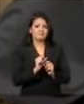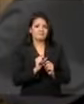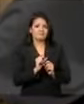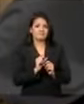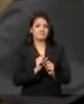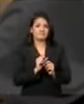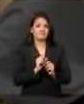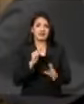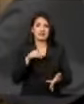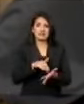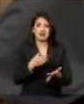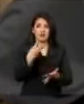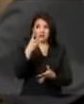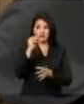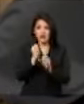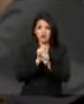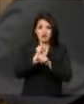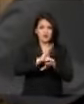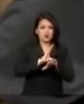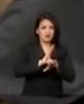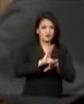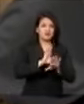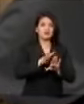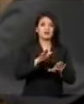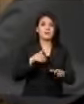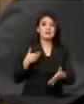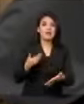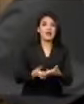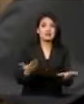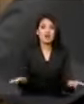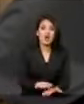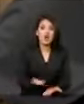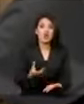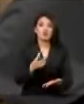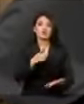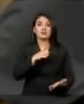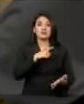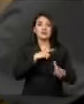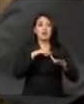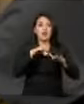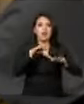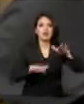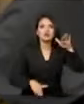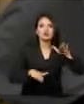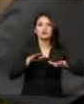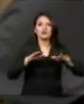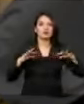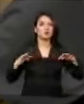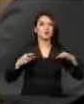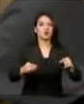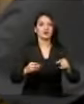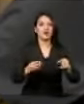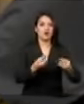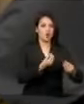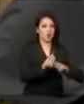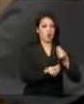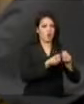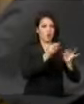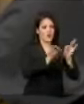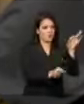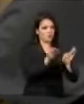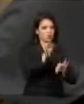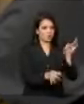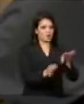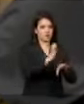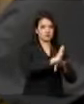mesmo depois de 30 anos da Constituição, nós temos um descompasso quase que total entre a forma como julgam as cortes